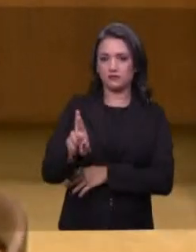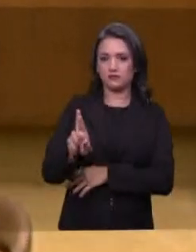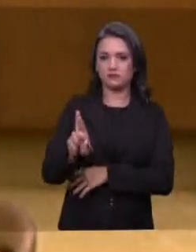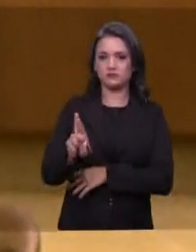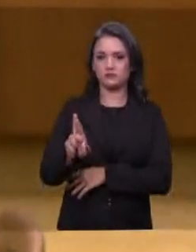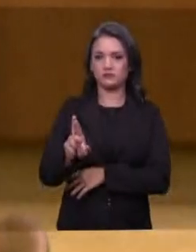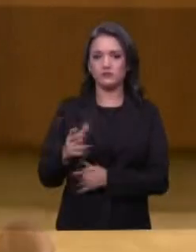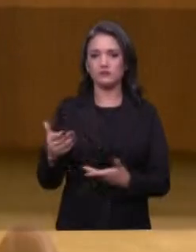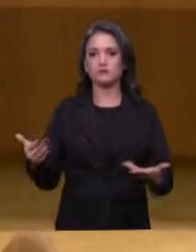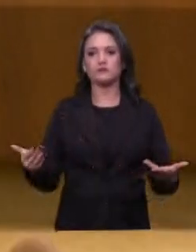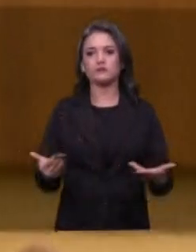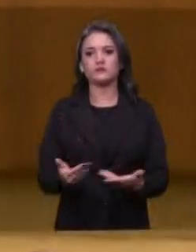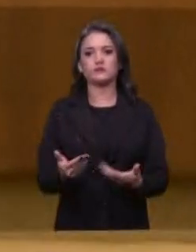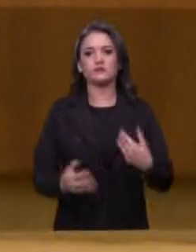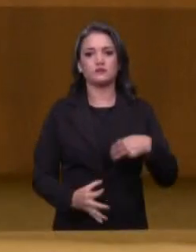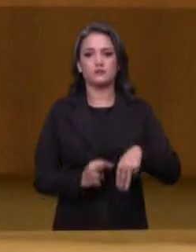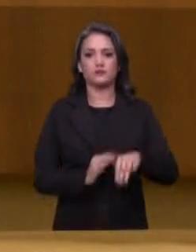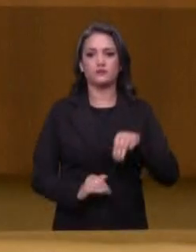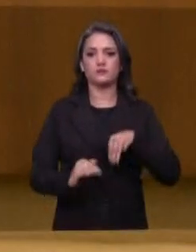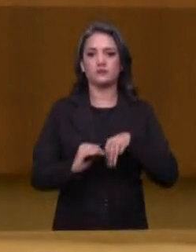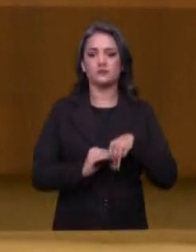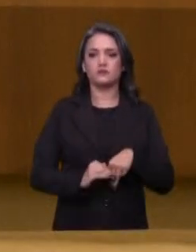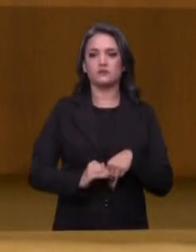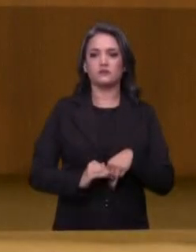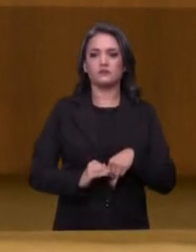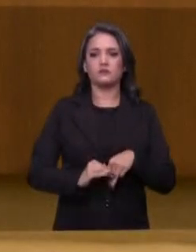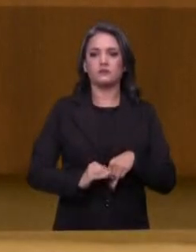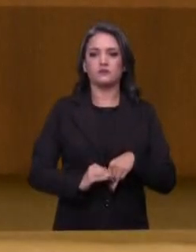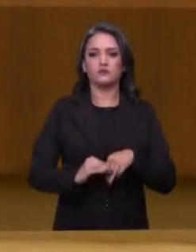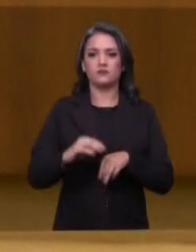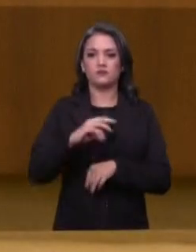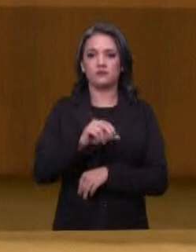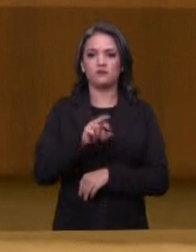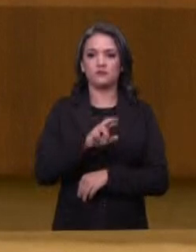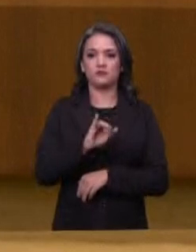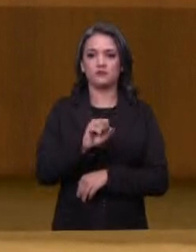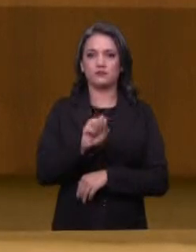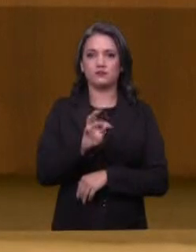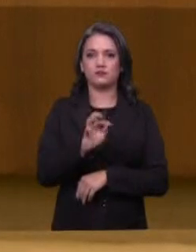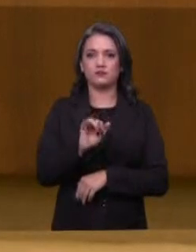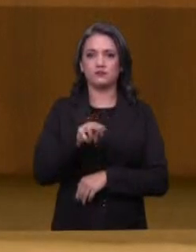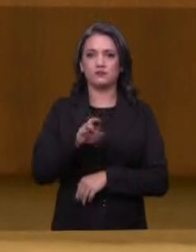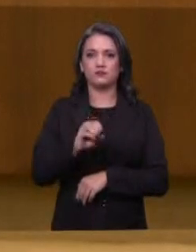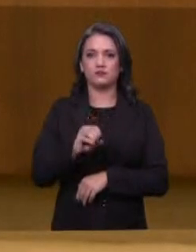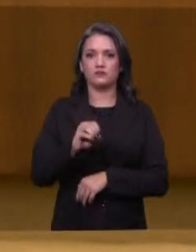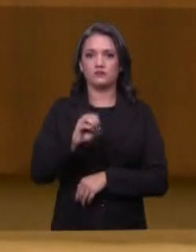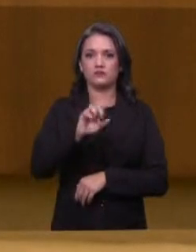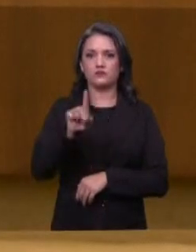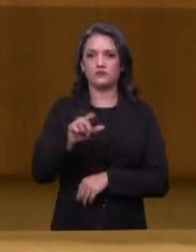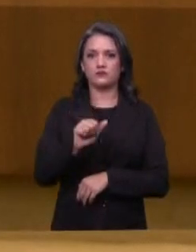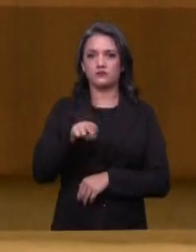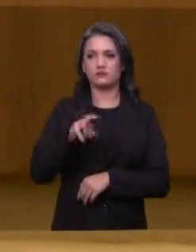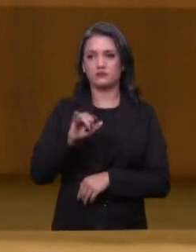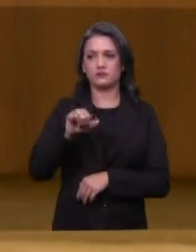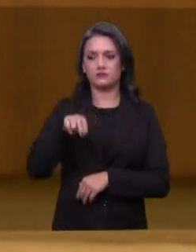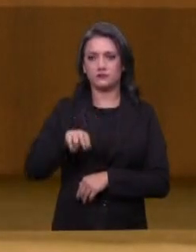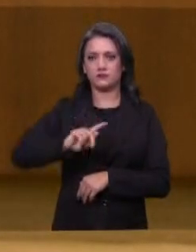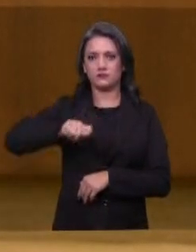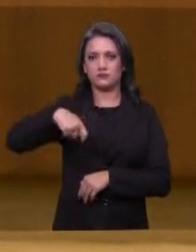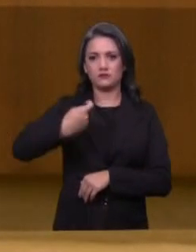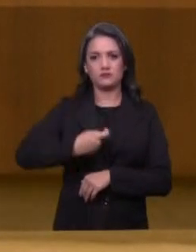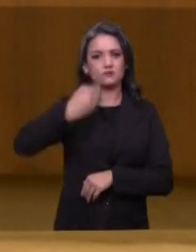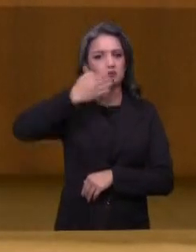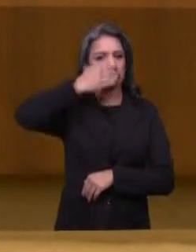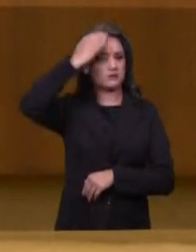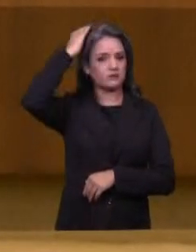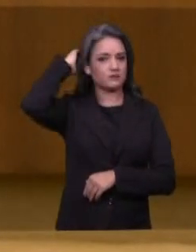Eu passo a palavra ao eminente ministro Cristiano Zanin para... A ministra Rosa Weber, presidente do STF, senta-se ao